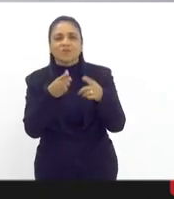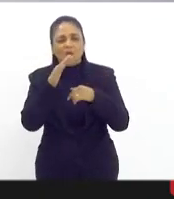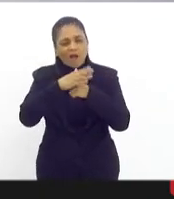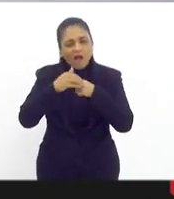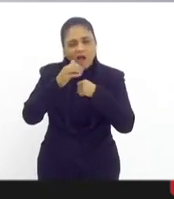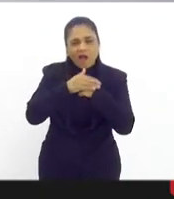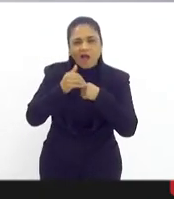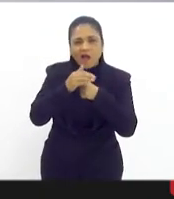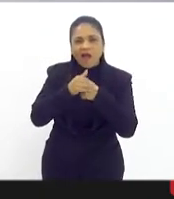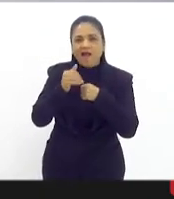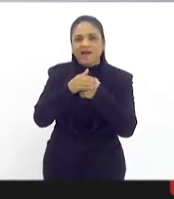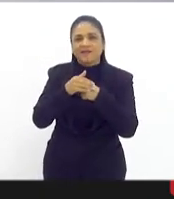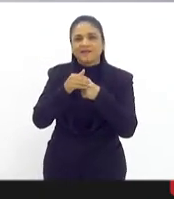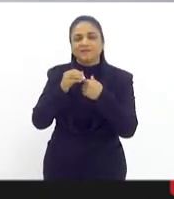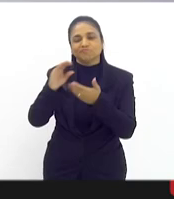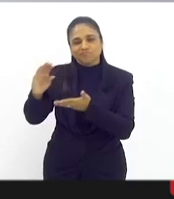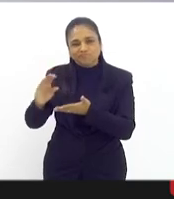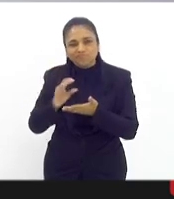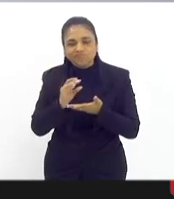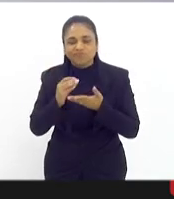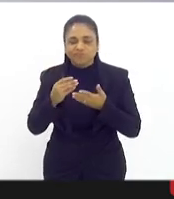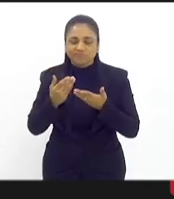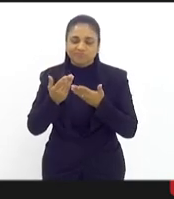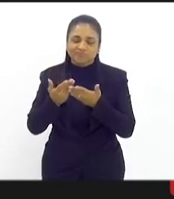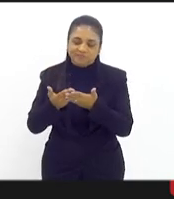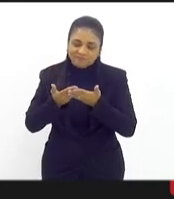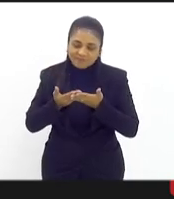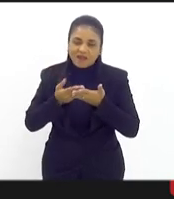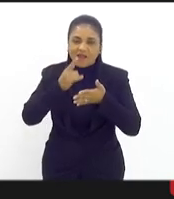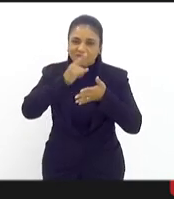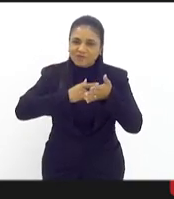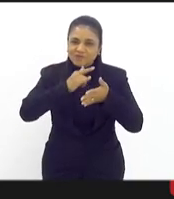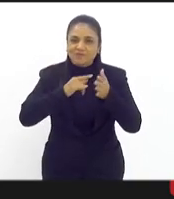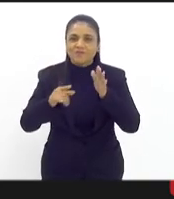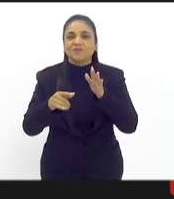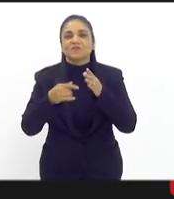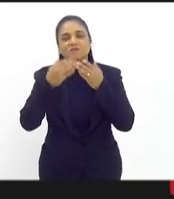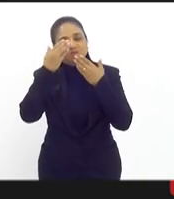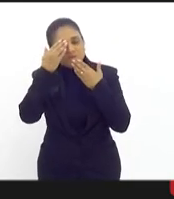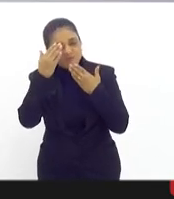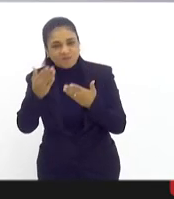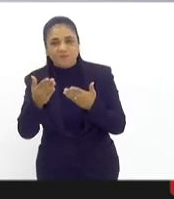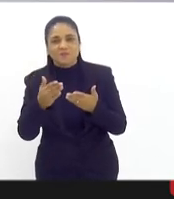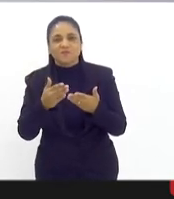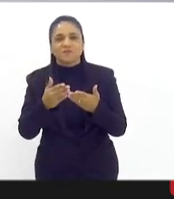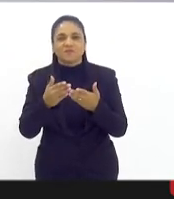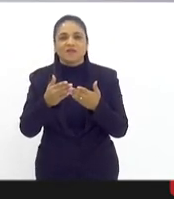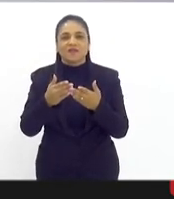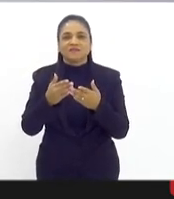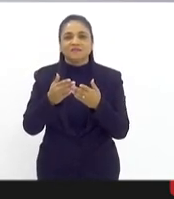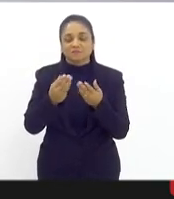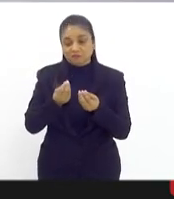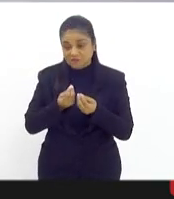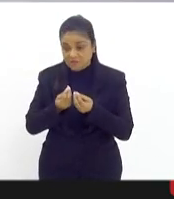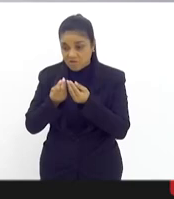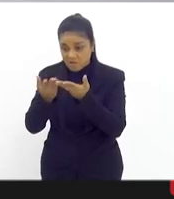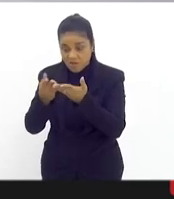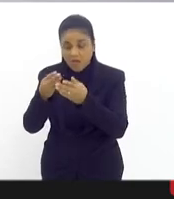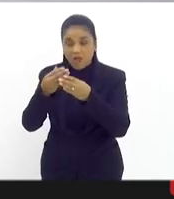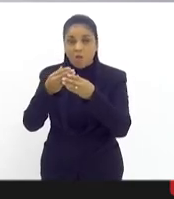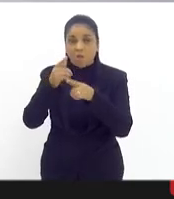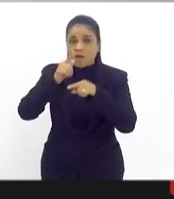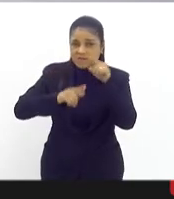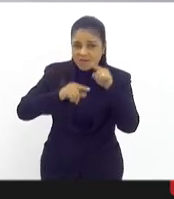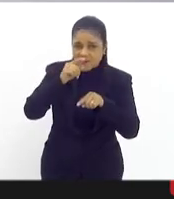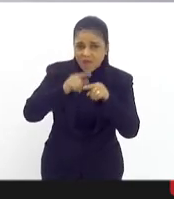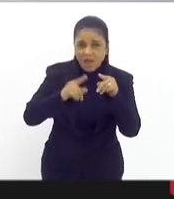carinho todas as demandas que a gente traz. Então, muitíssimo obrigada. E a gente vai, então, depois enviar para vocês todo o material,